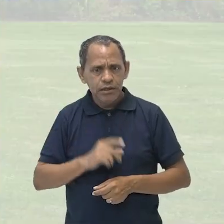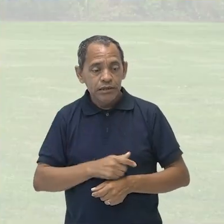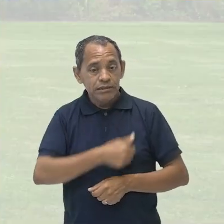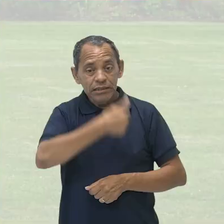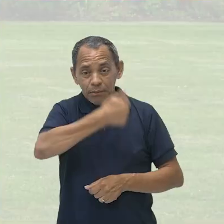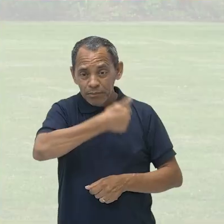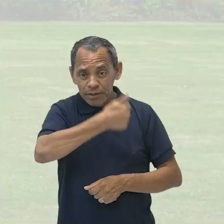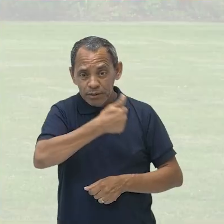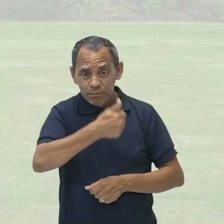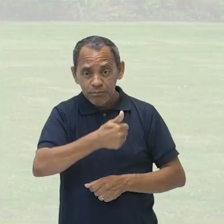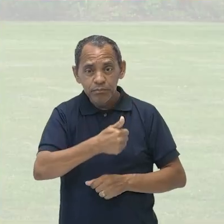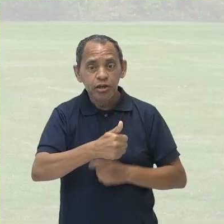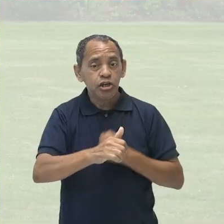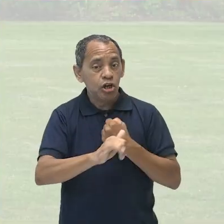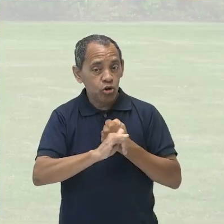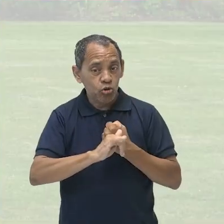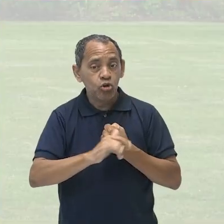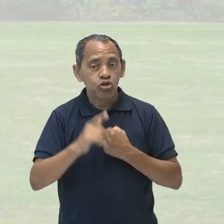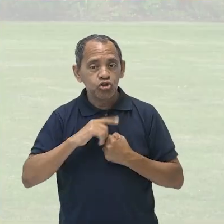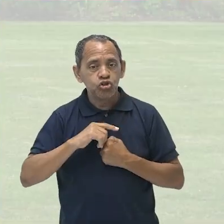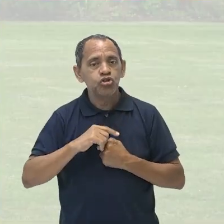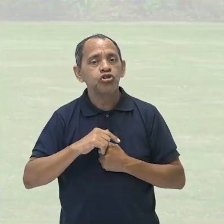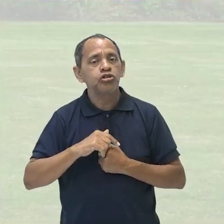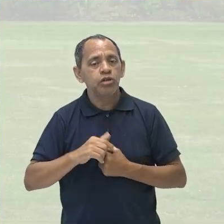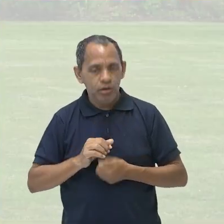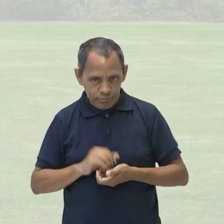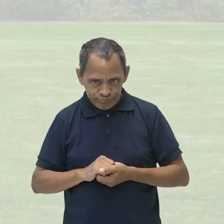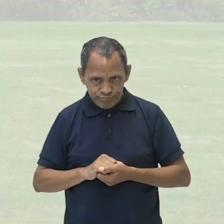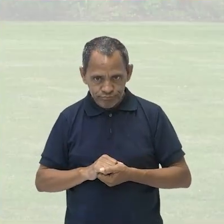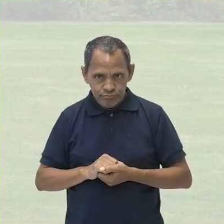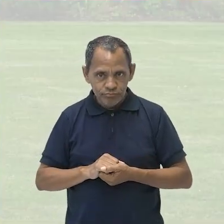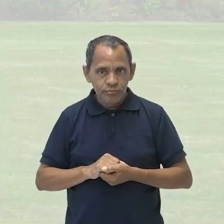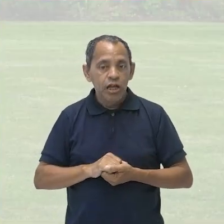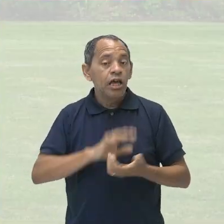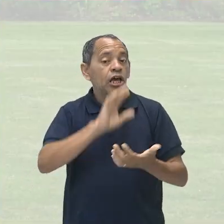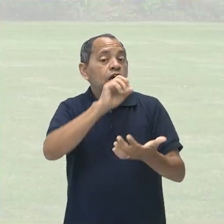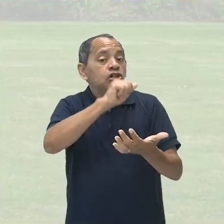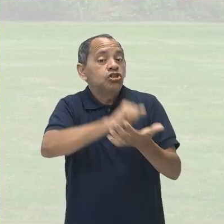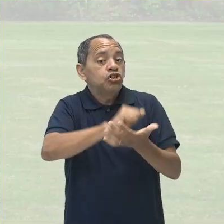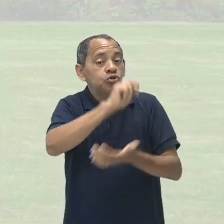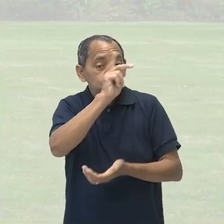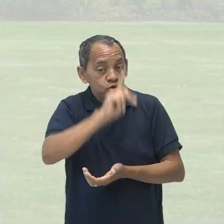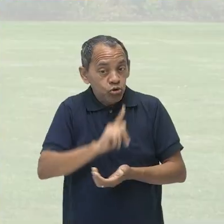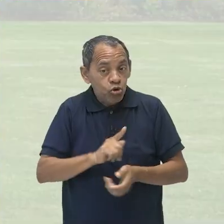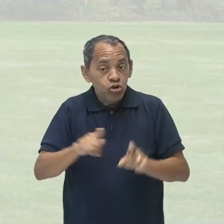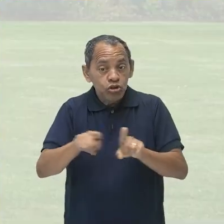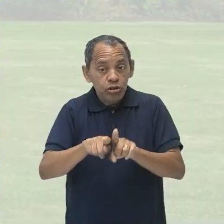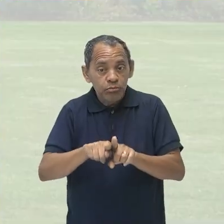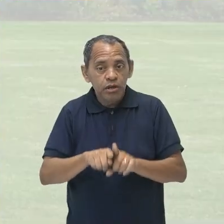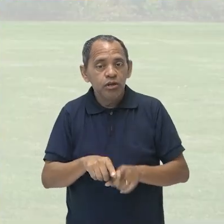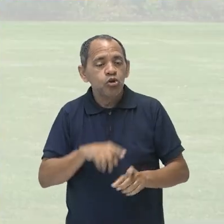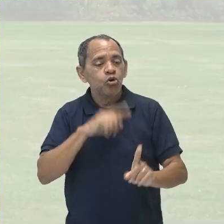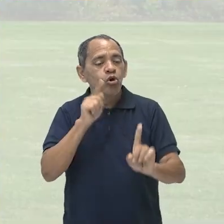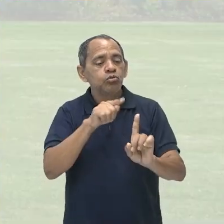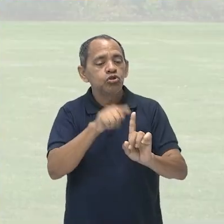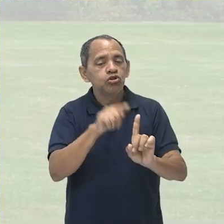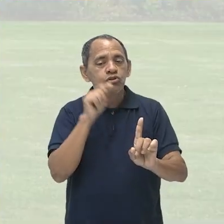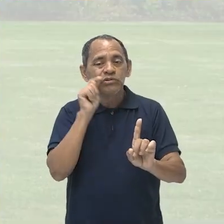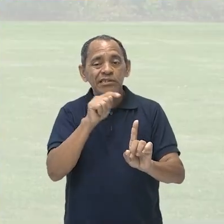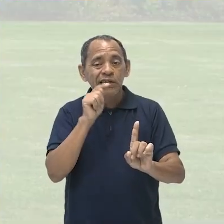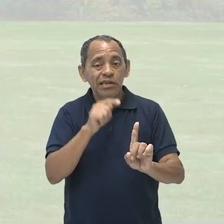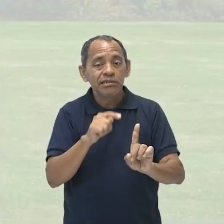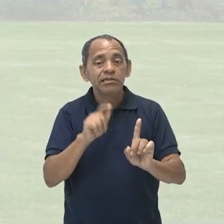tínhamos fatos históricos realmente acontecidos e o objetivo daquela crônica estava justamente